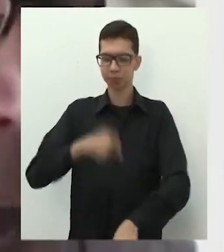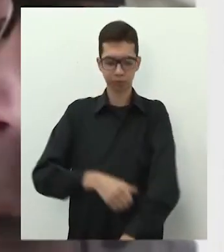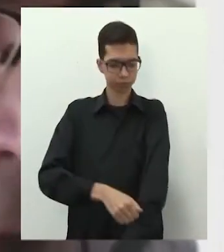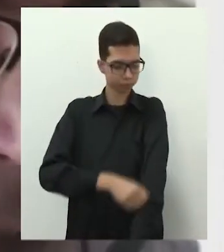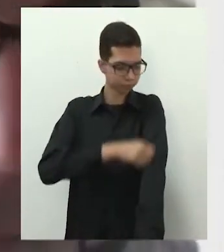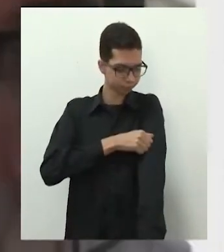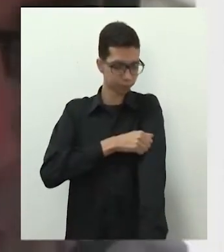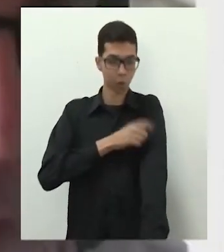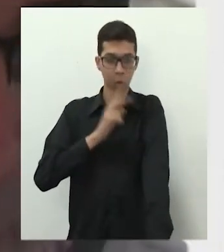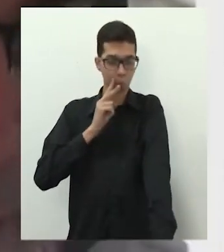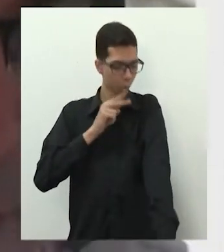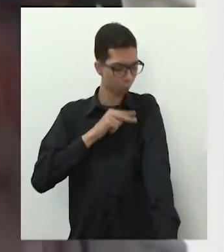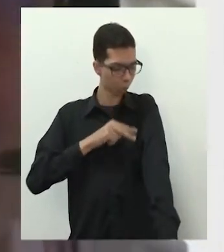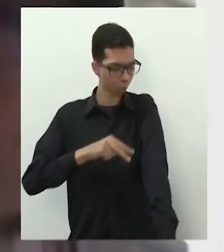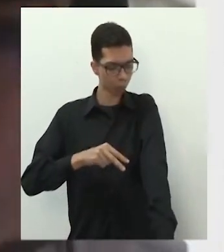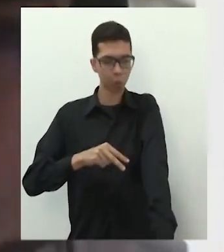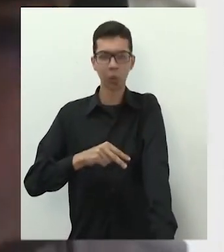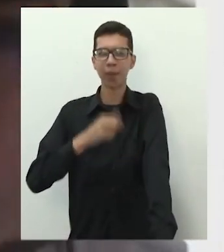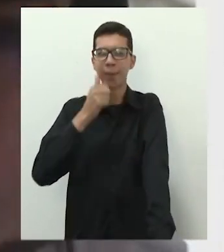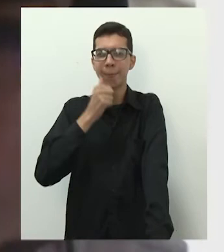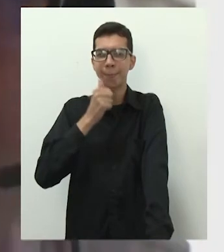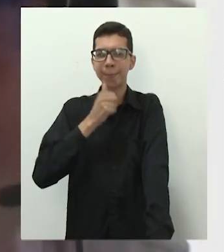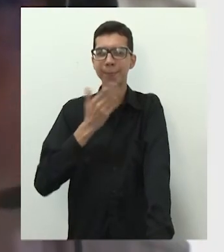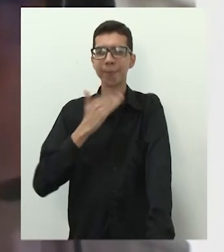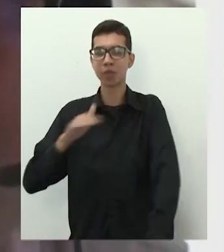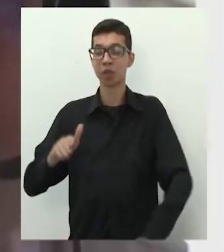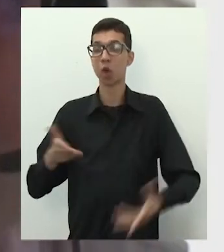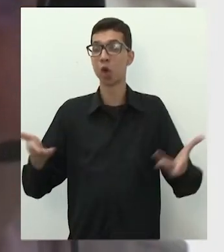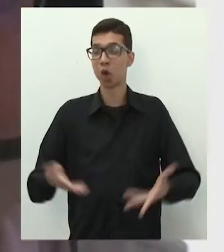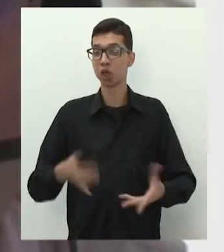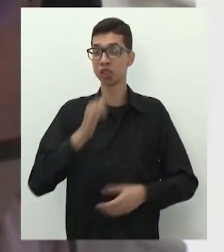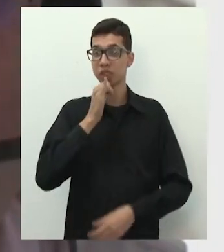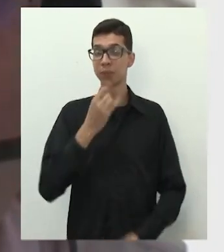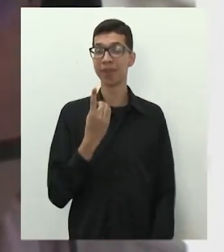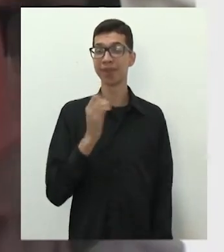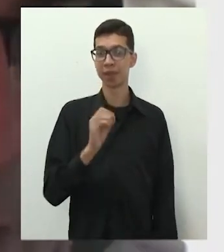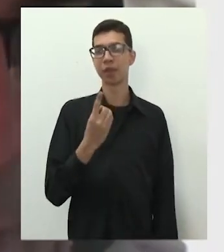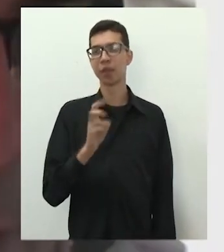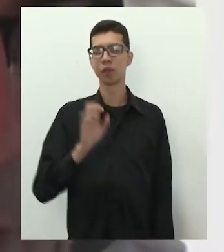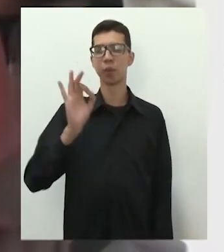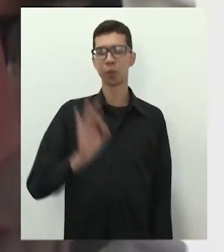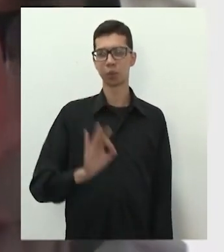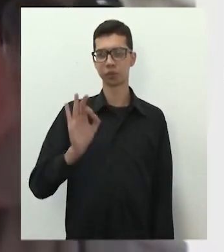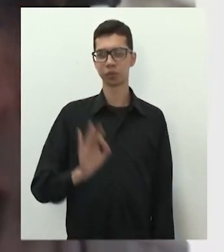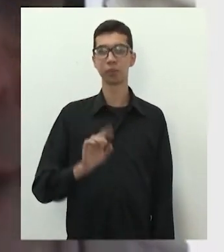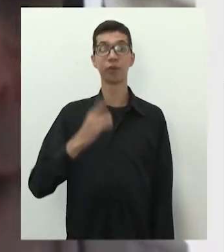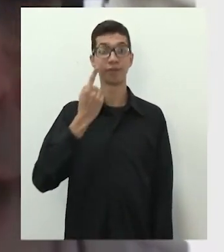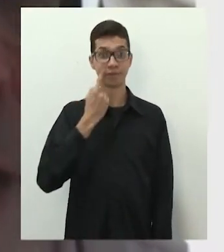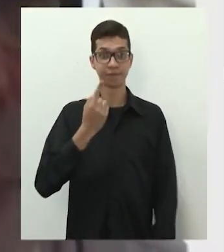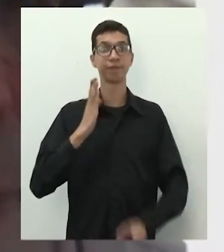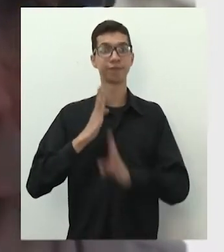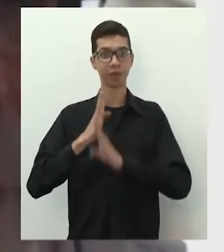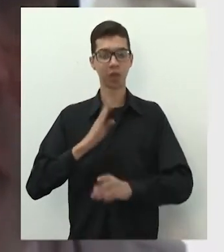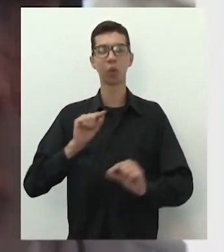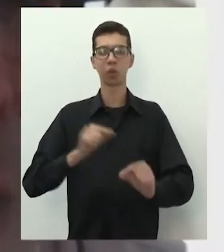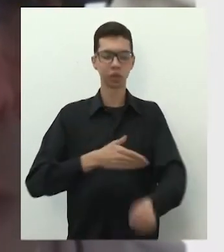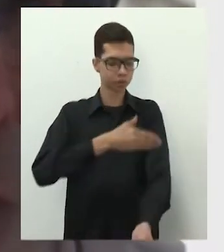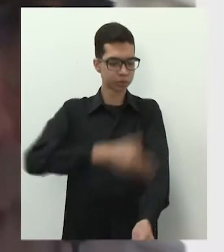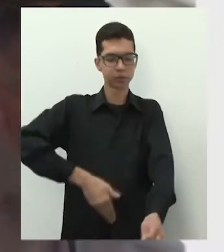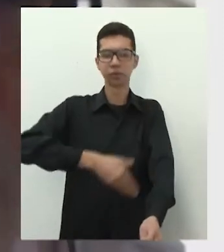meus alunos e vou falar para vocês também, porque meus alunos médicos e eu converso com vocês também agora, educadores. Se